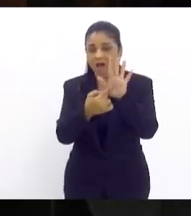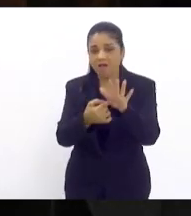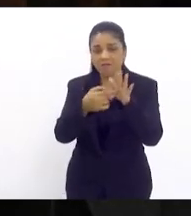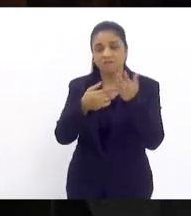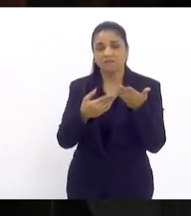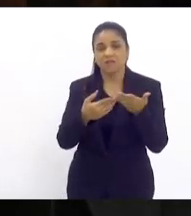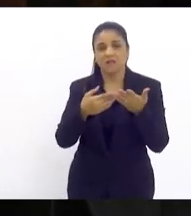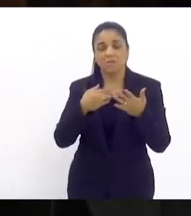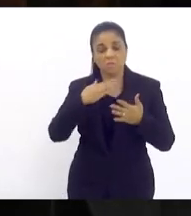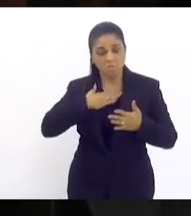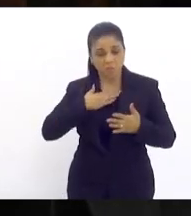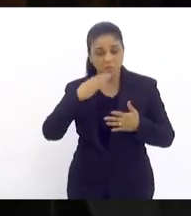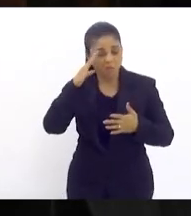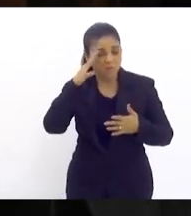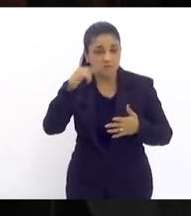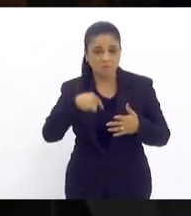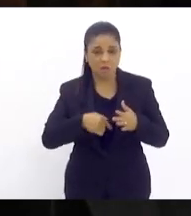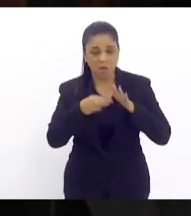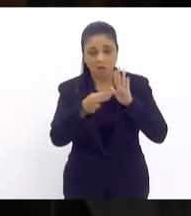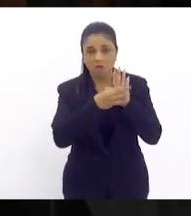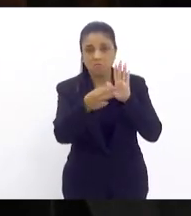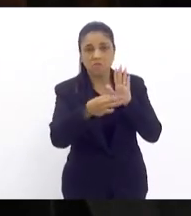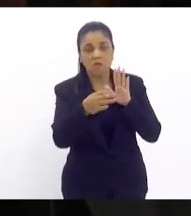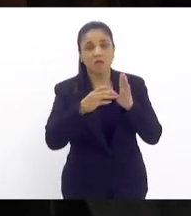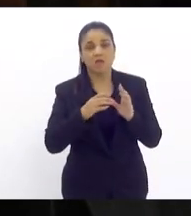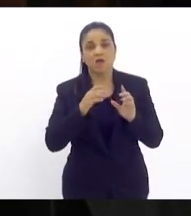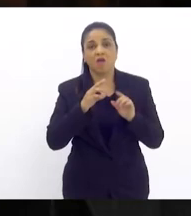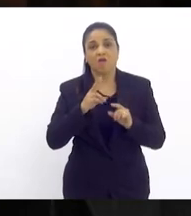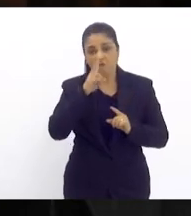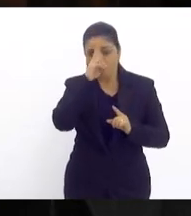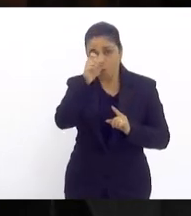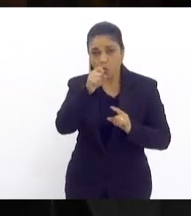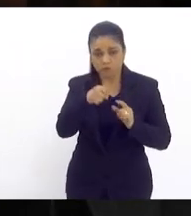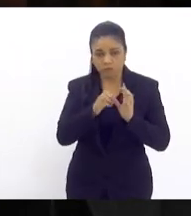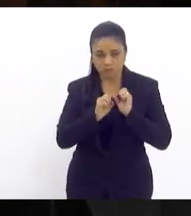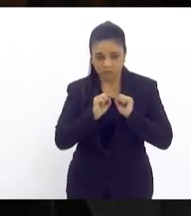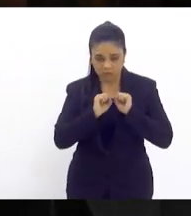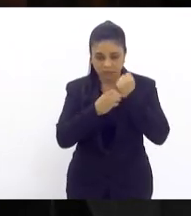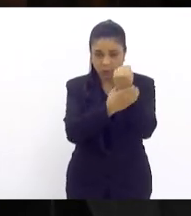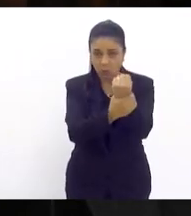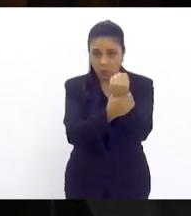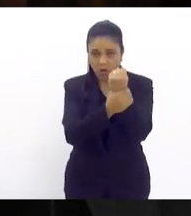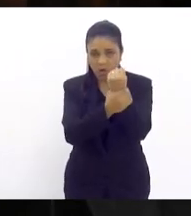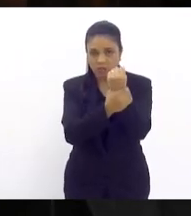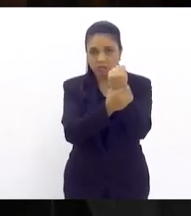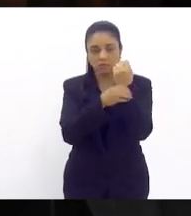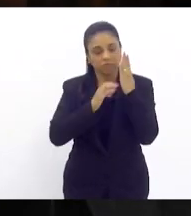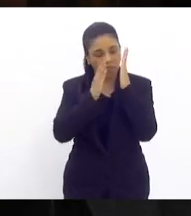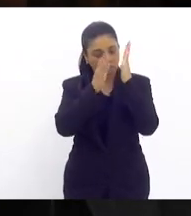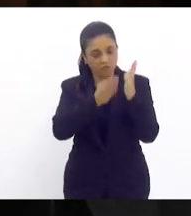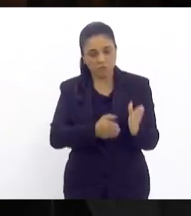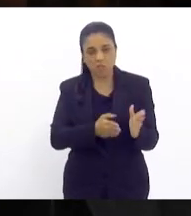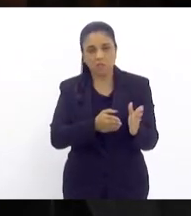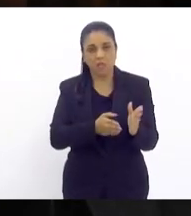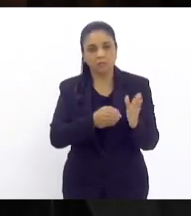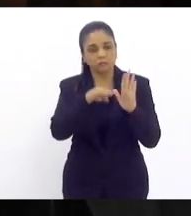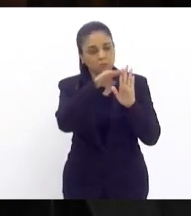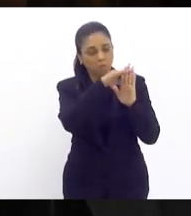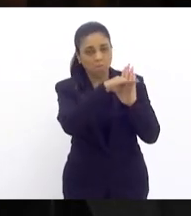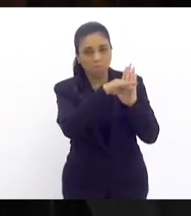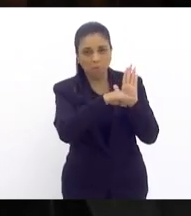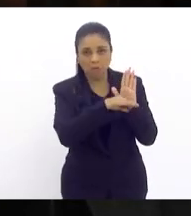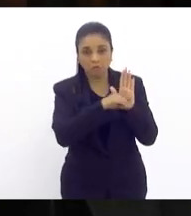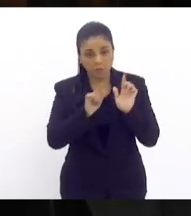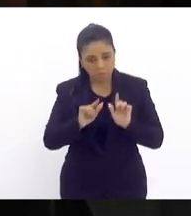no meu caso especial para as forças de segurança aquilo mantém a minha fidelidade com aquela pauta mas não tem